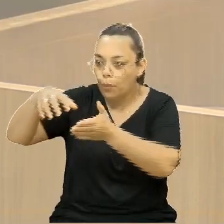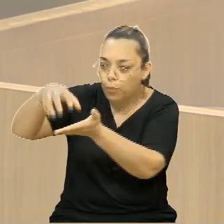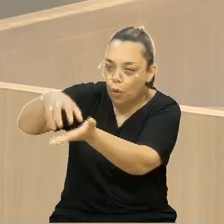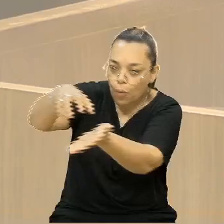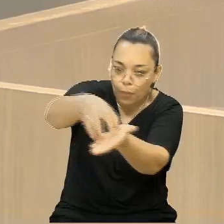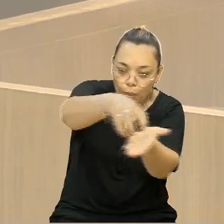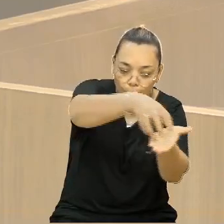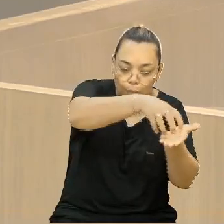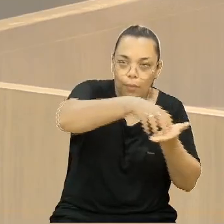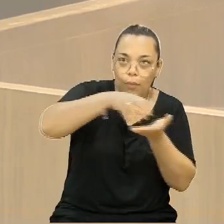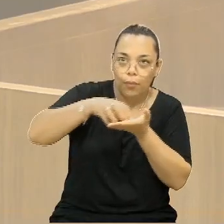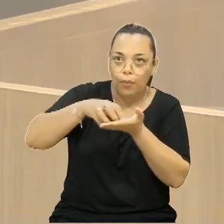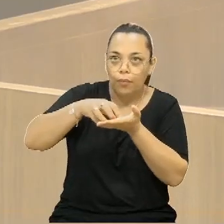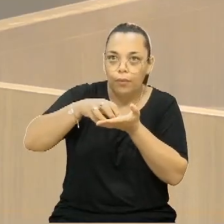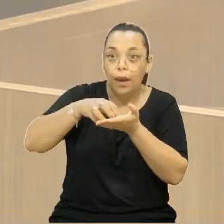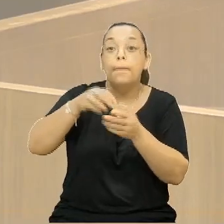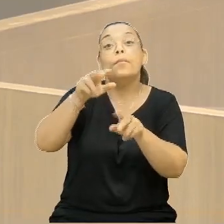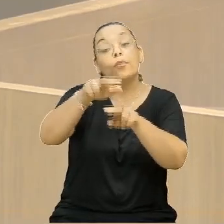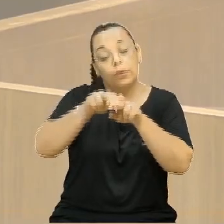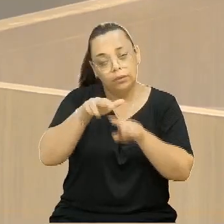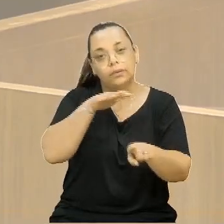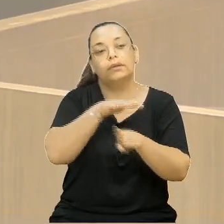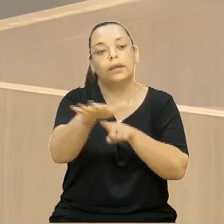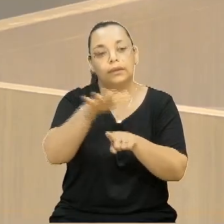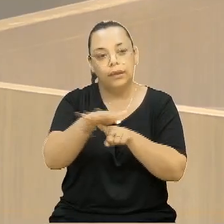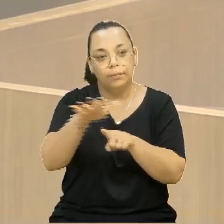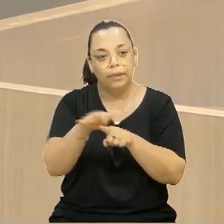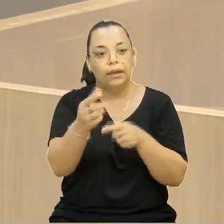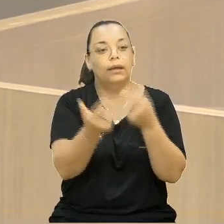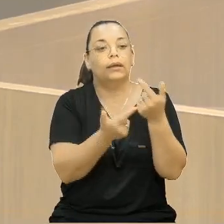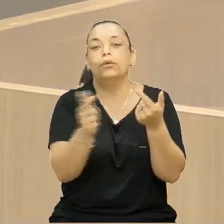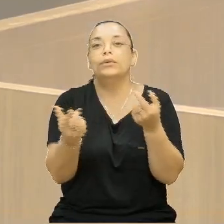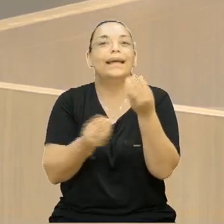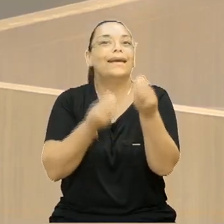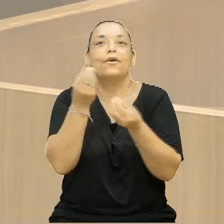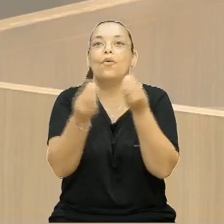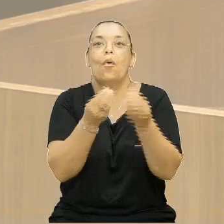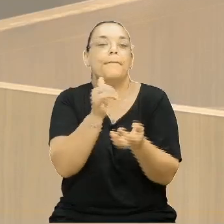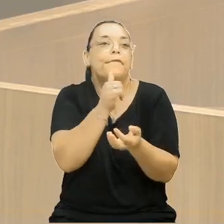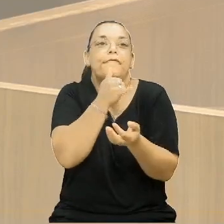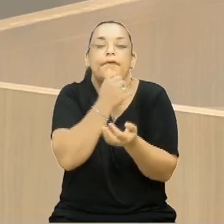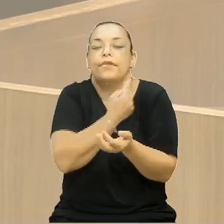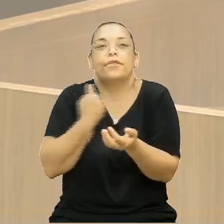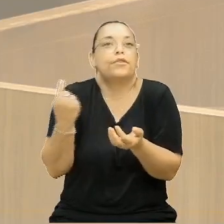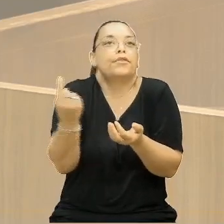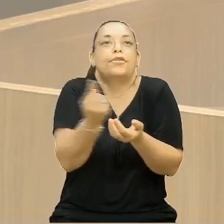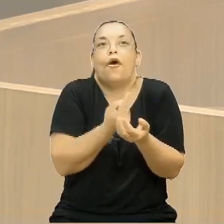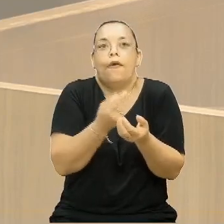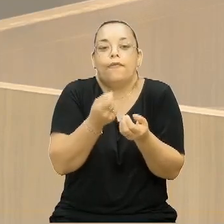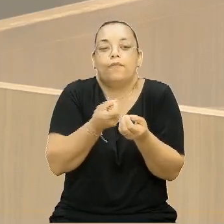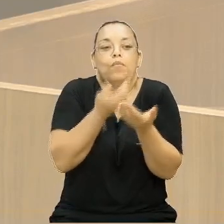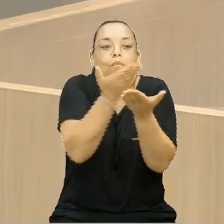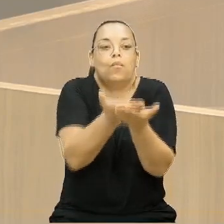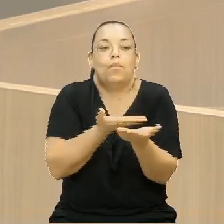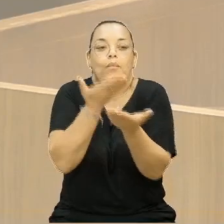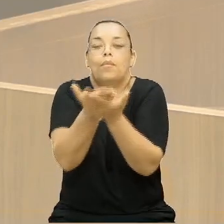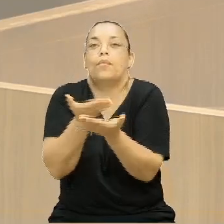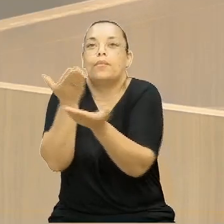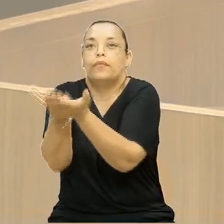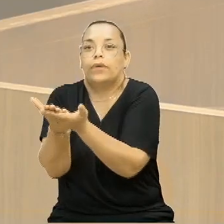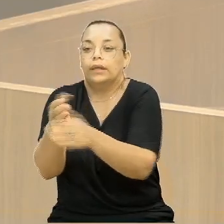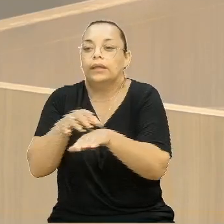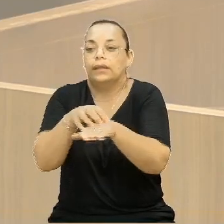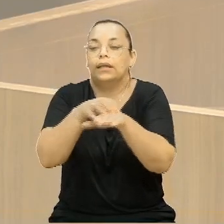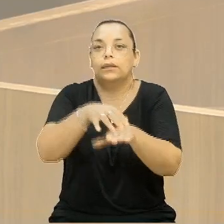que é pela demanda. Não tem como, infelizmente, nós conceder com que o